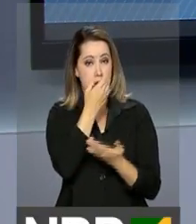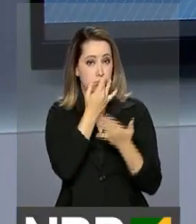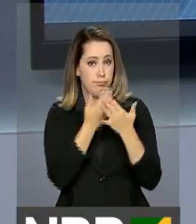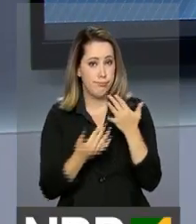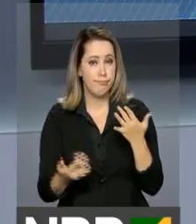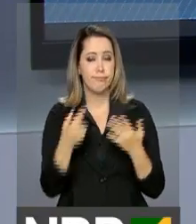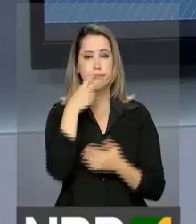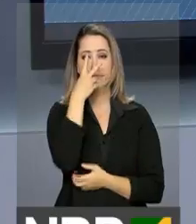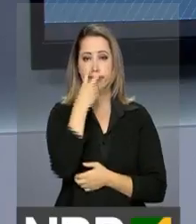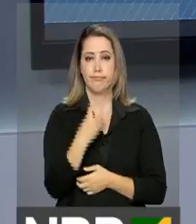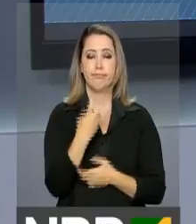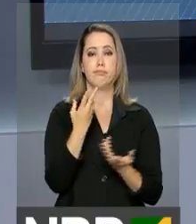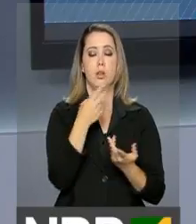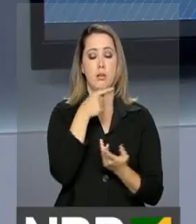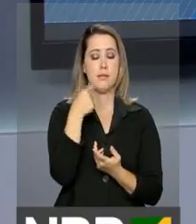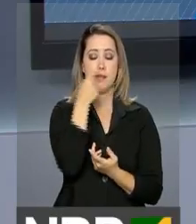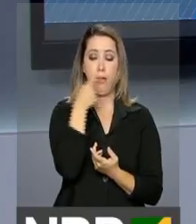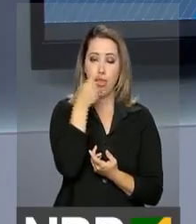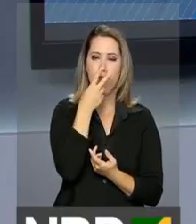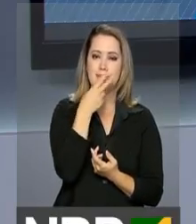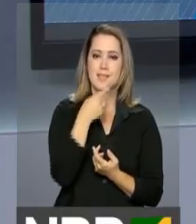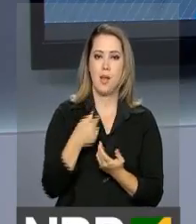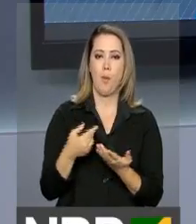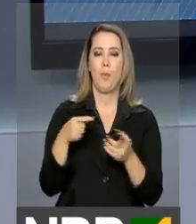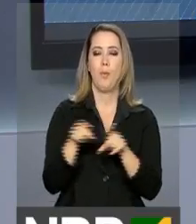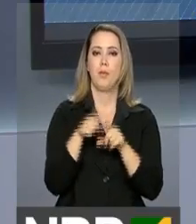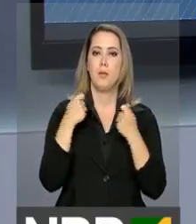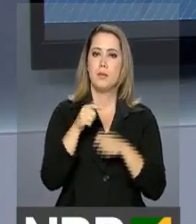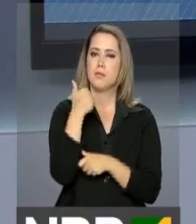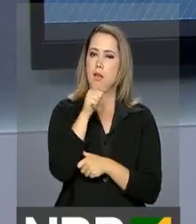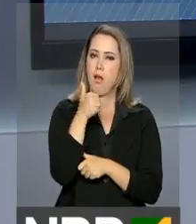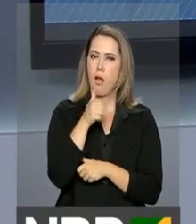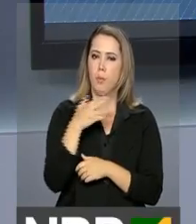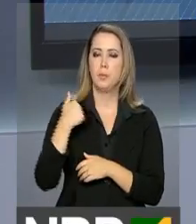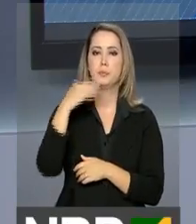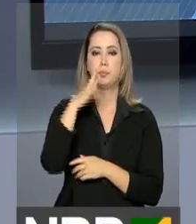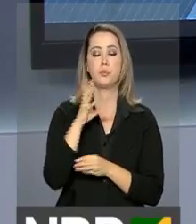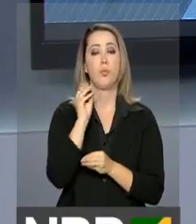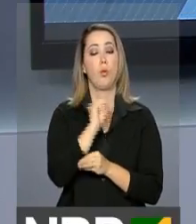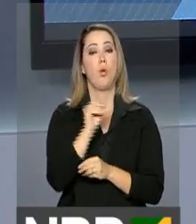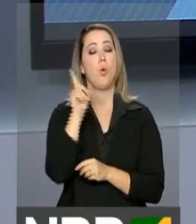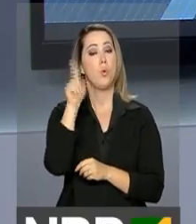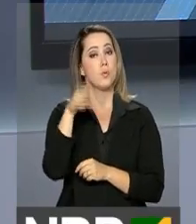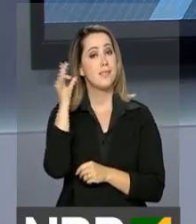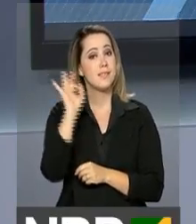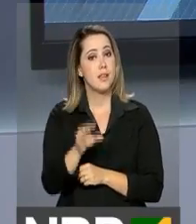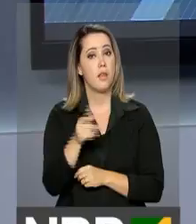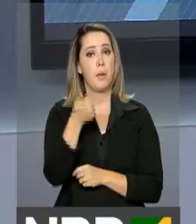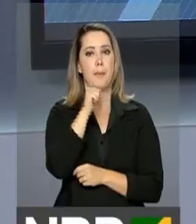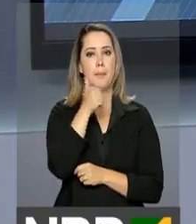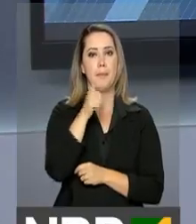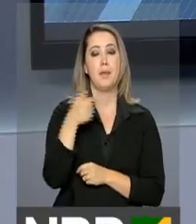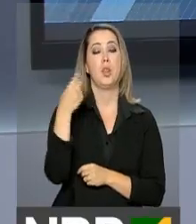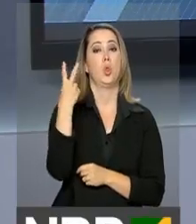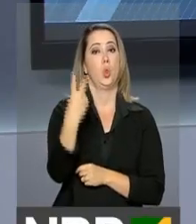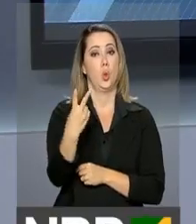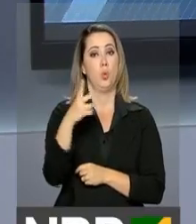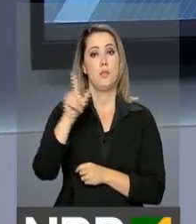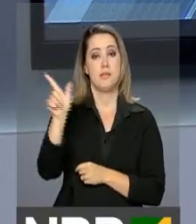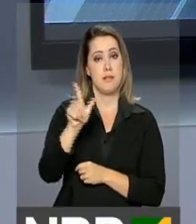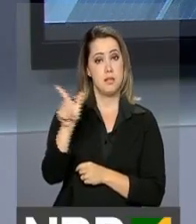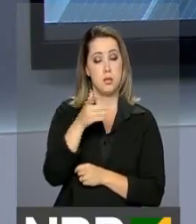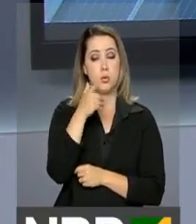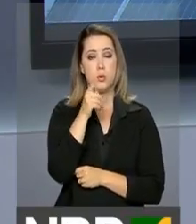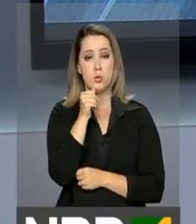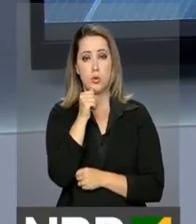problemas e por isso a hidratação deve ser reforçada a recomendação é ingerir ao menos dois litros de água por